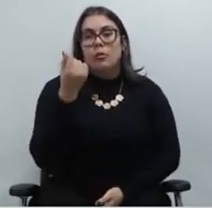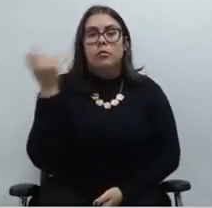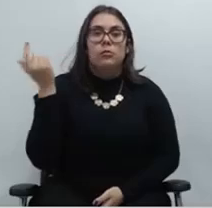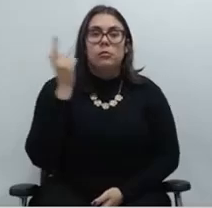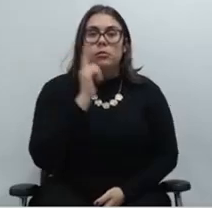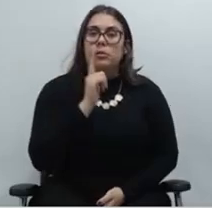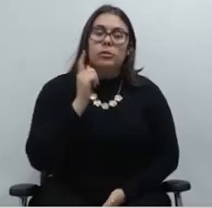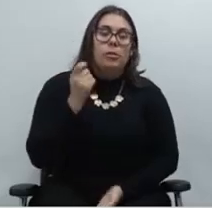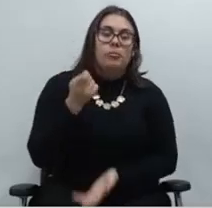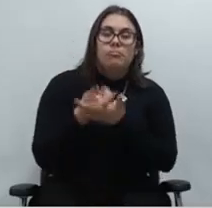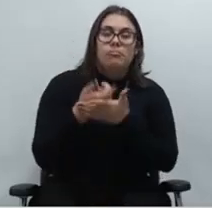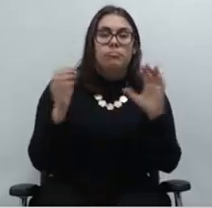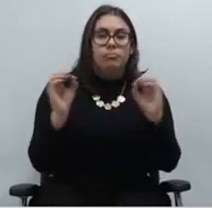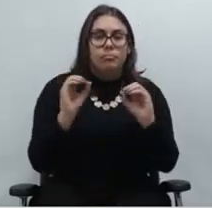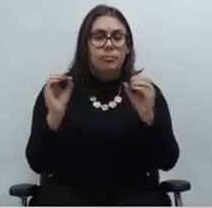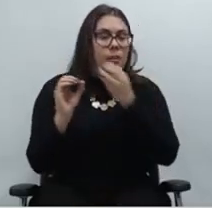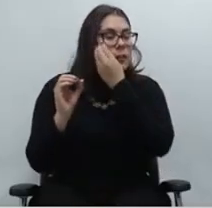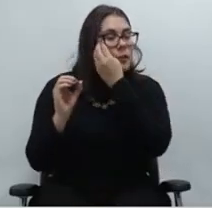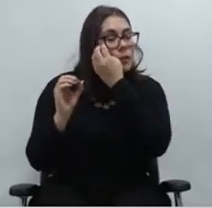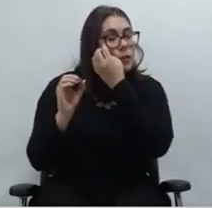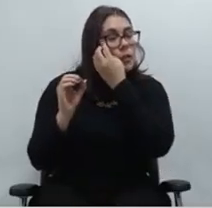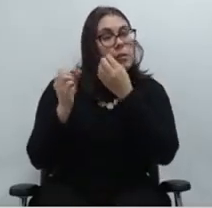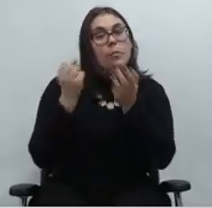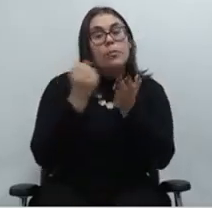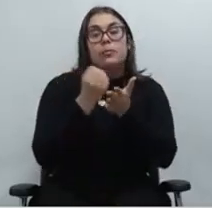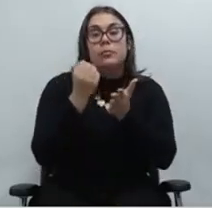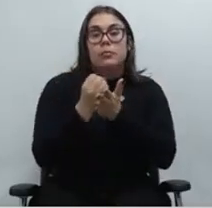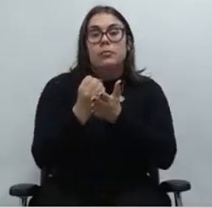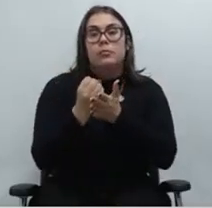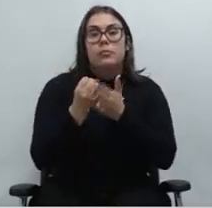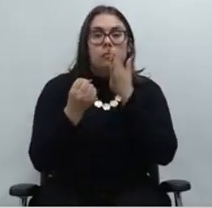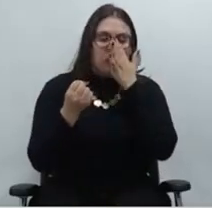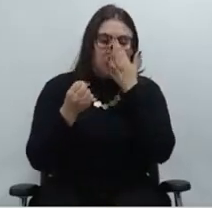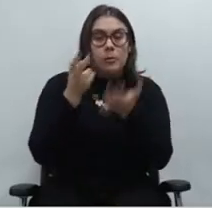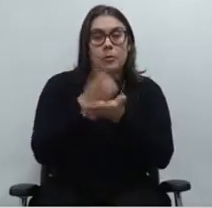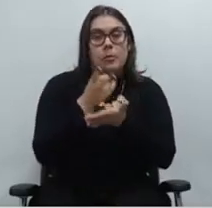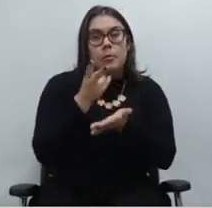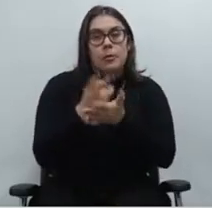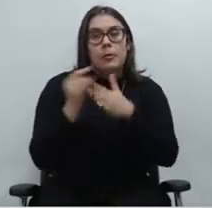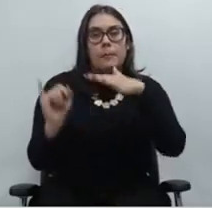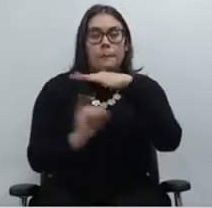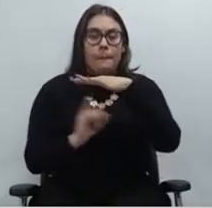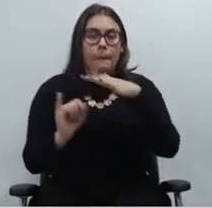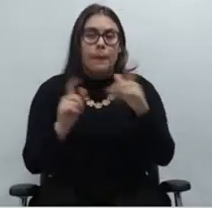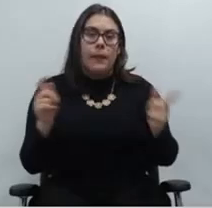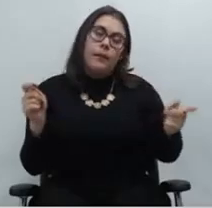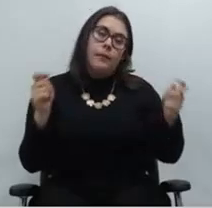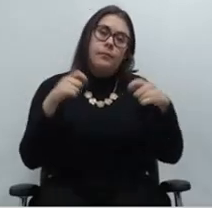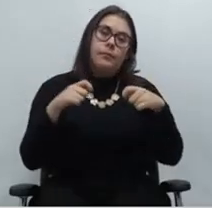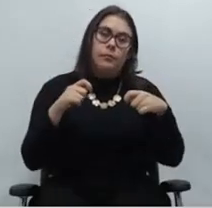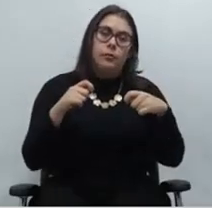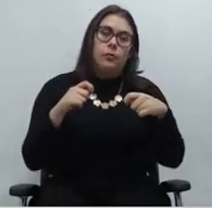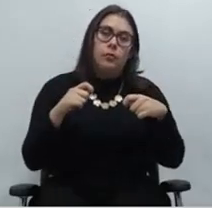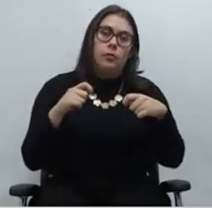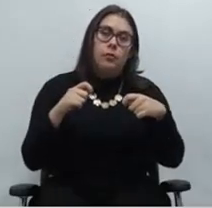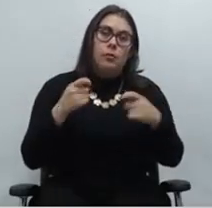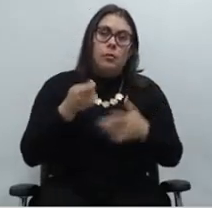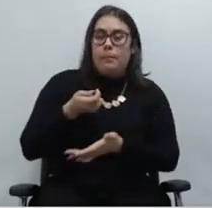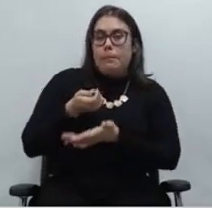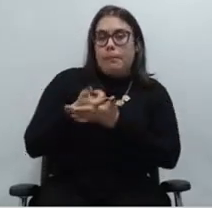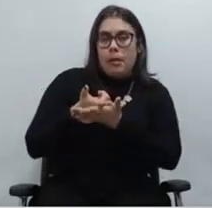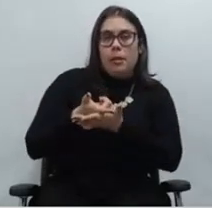nessa rubrica, avaliando a viabilidade de contratação de profissionais com vínculo mais permanente com a instituição ou a possibilidade de incremento da bolsa de estágio, a fim